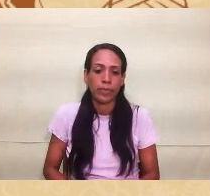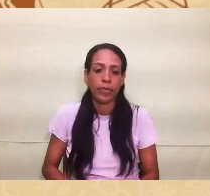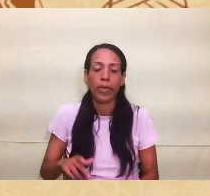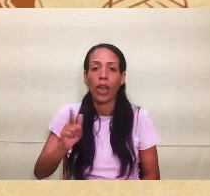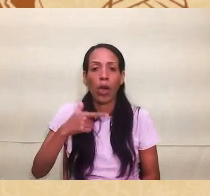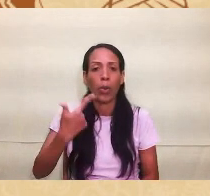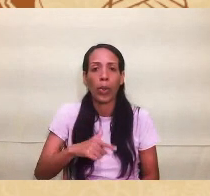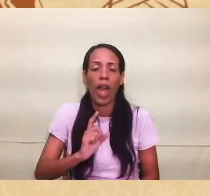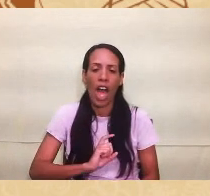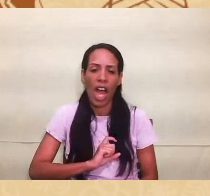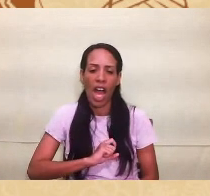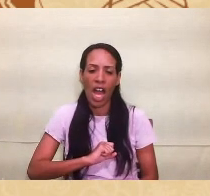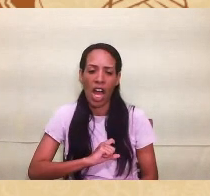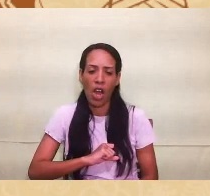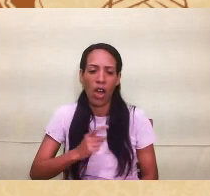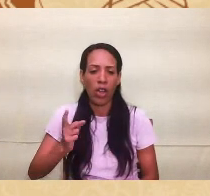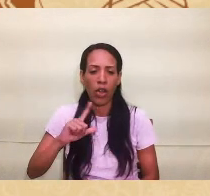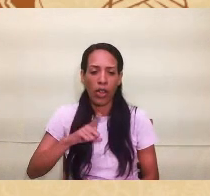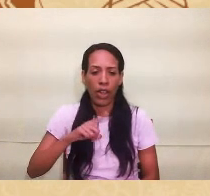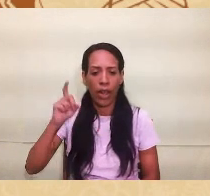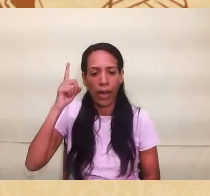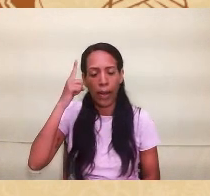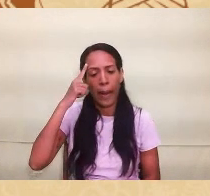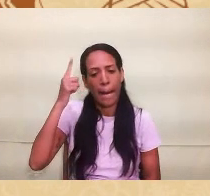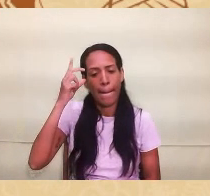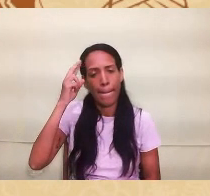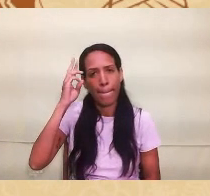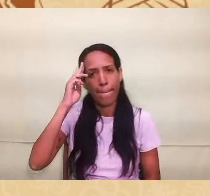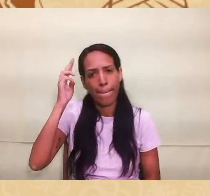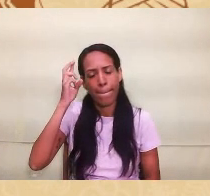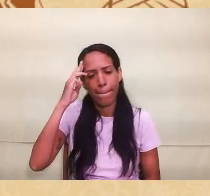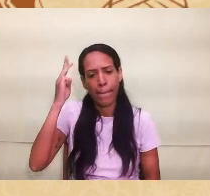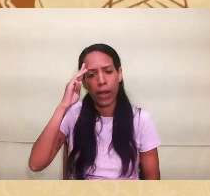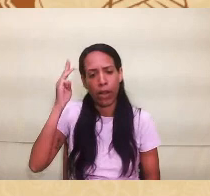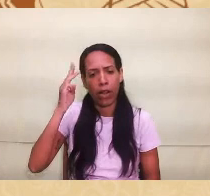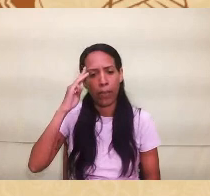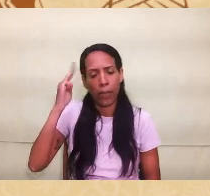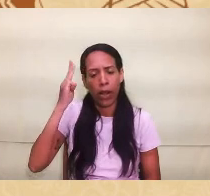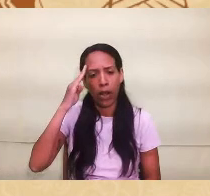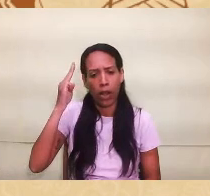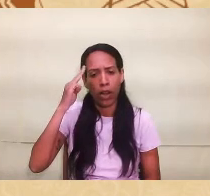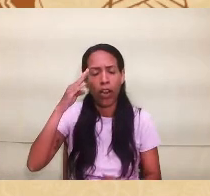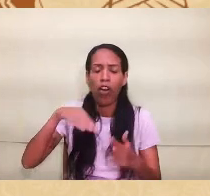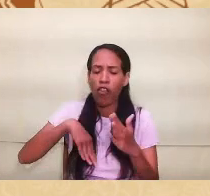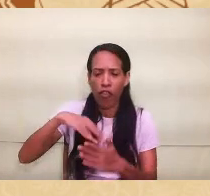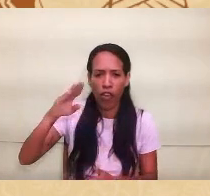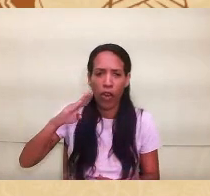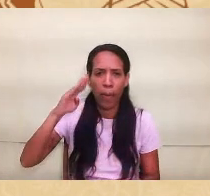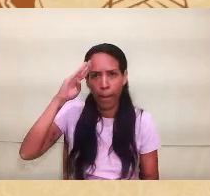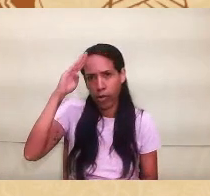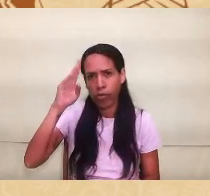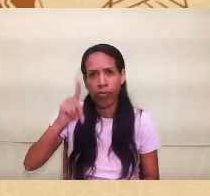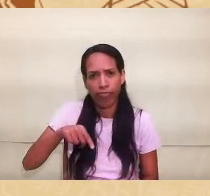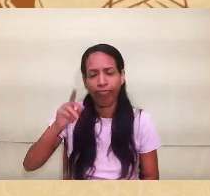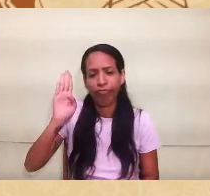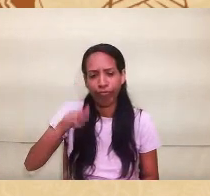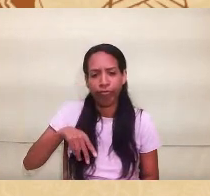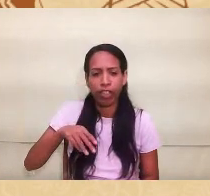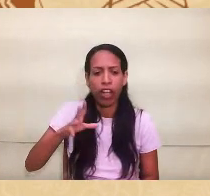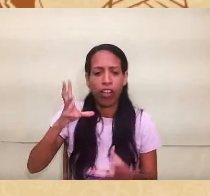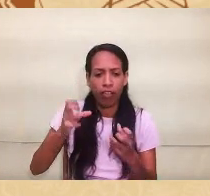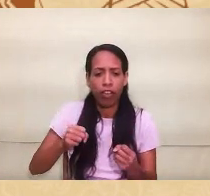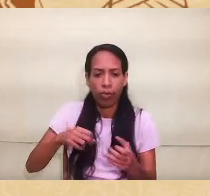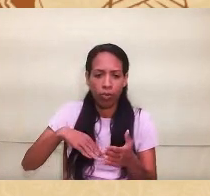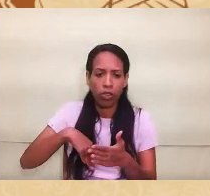consumimos memória, e é isso. Não tem negociação com o fascista, é fora, e vamos tirar e vamos